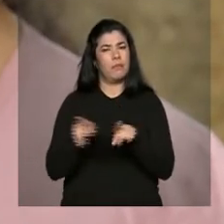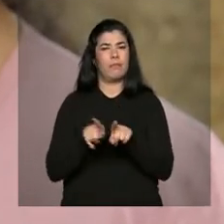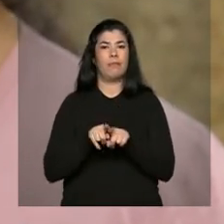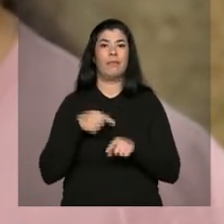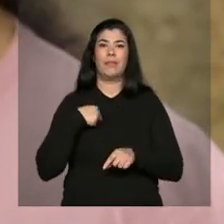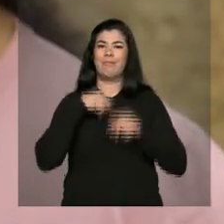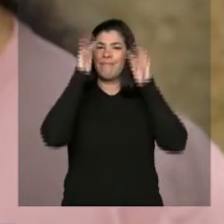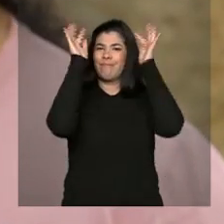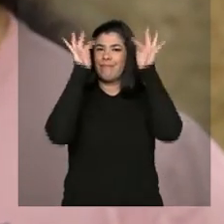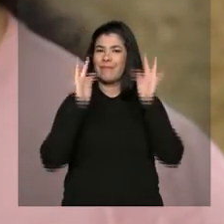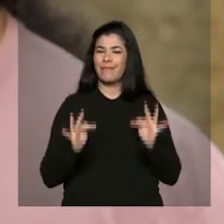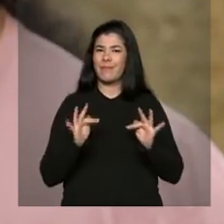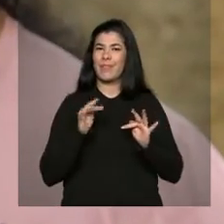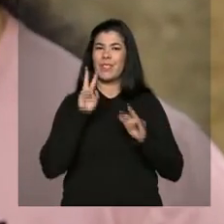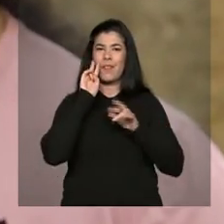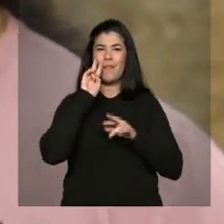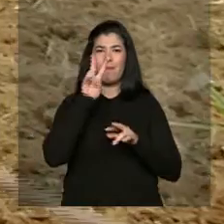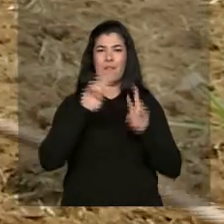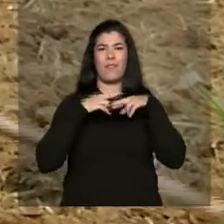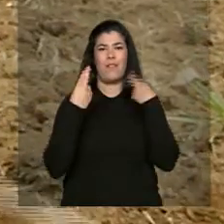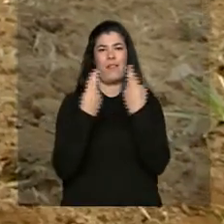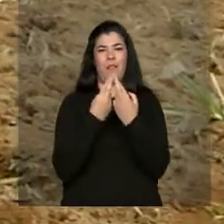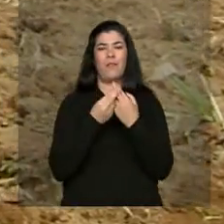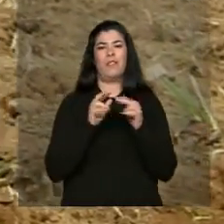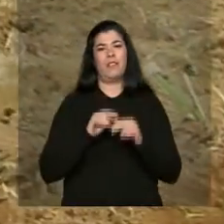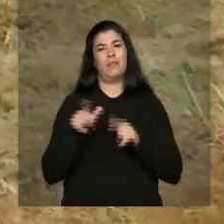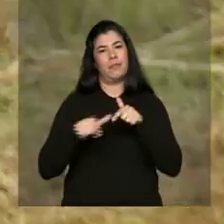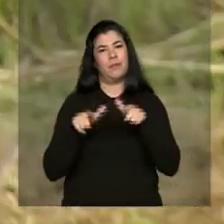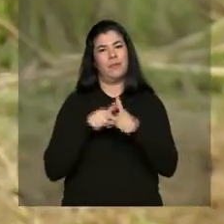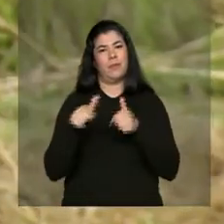feliz, eles trabalhando reunidos e eu junto com eles.